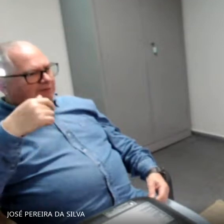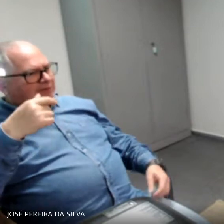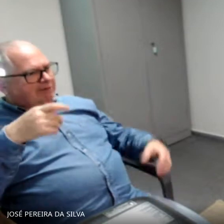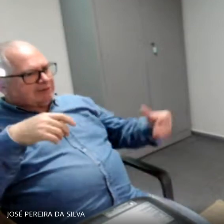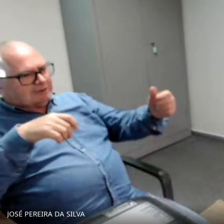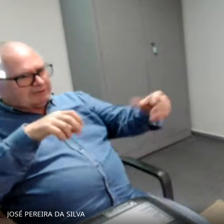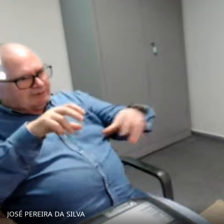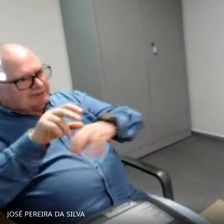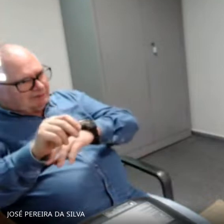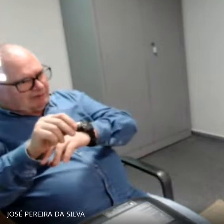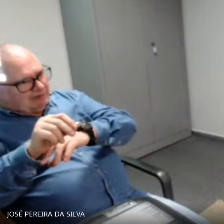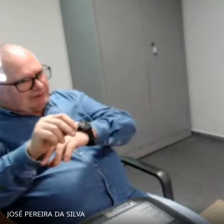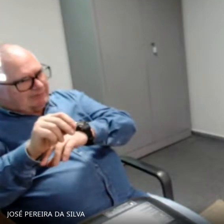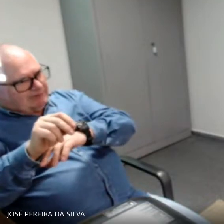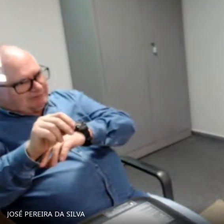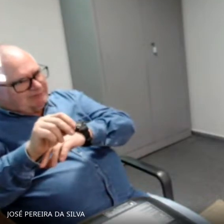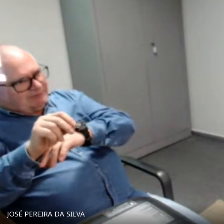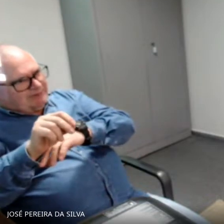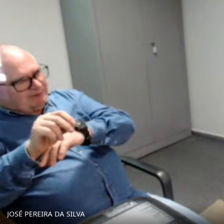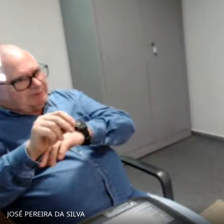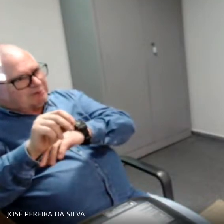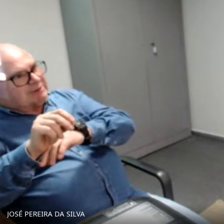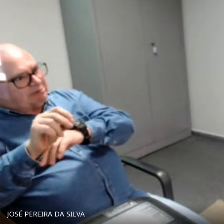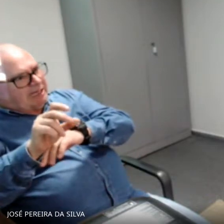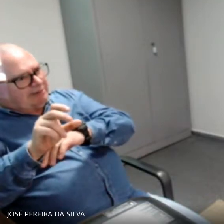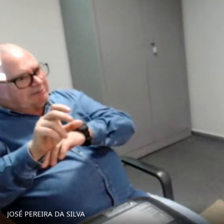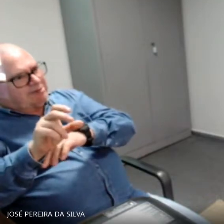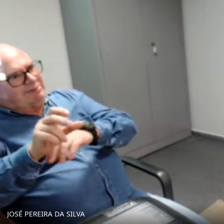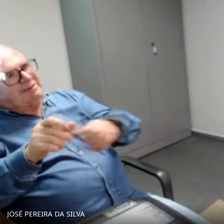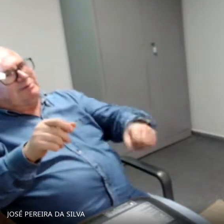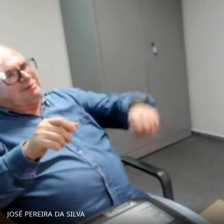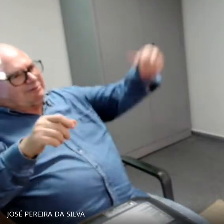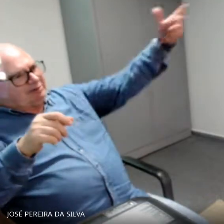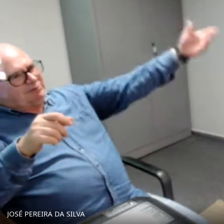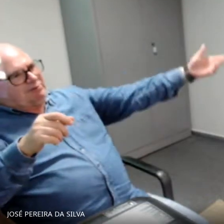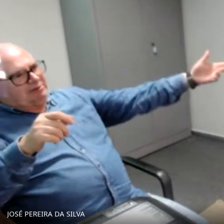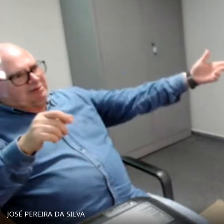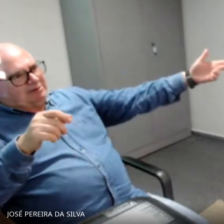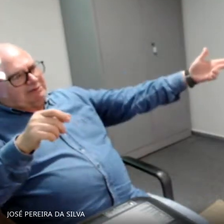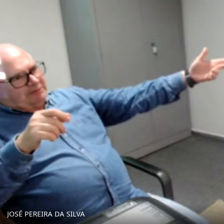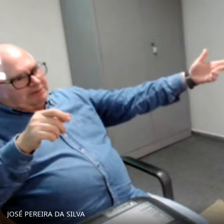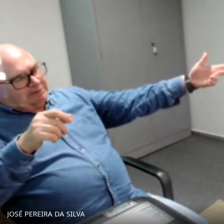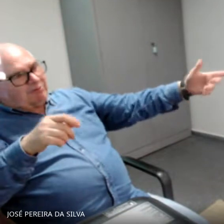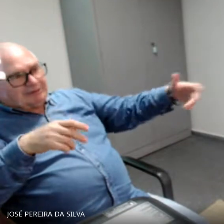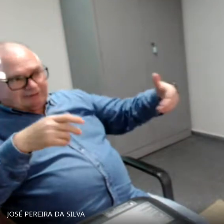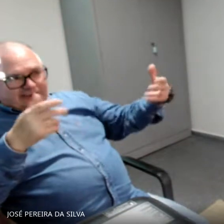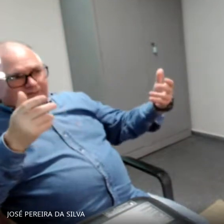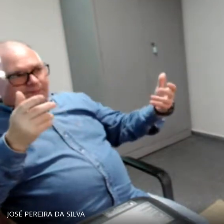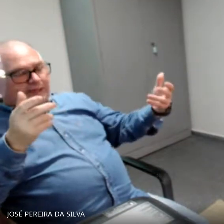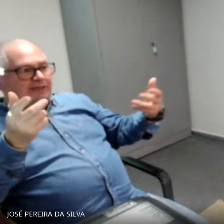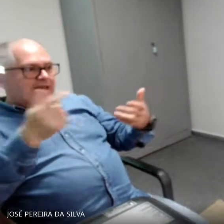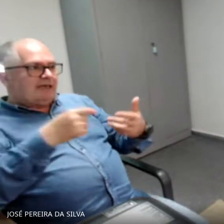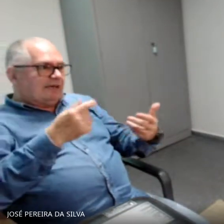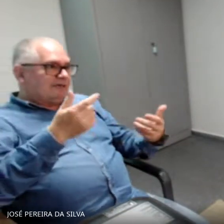chama comprimido, que ele fazer coletava de uma pessoa saudável totalmente para você colocar para o outro. São coisas assim que a